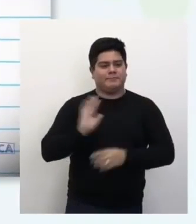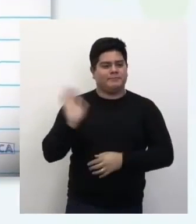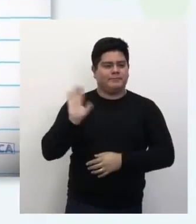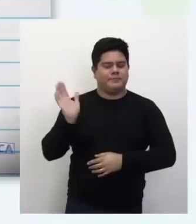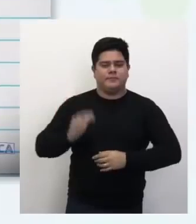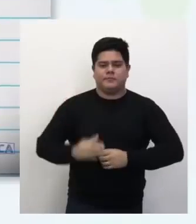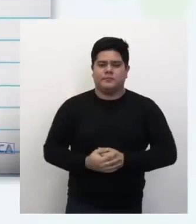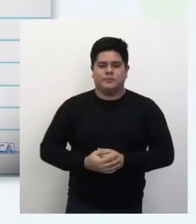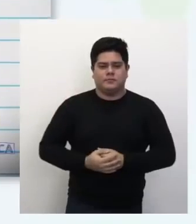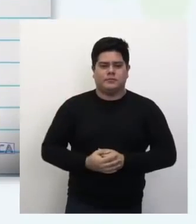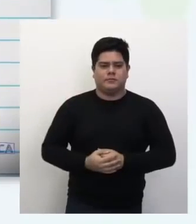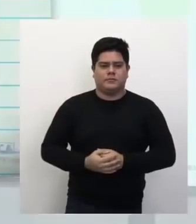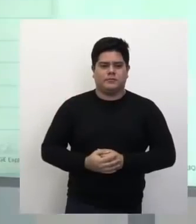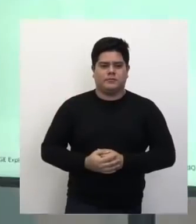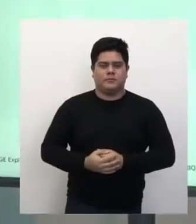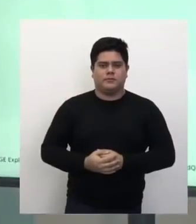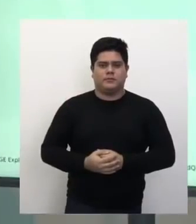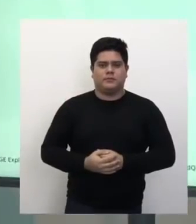próxima!